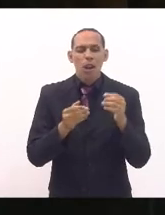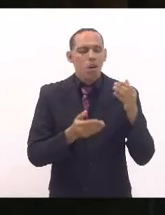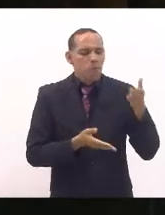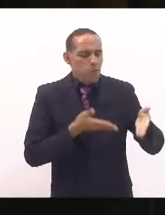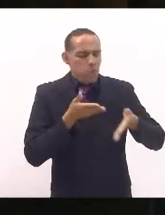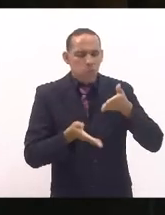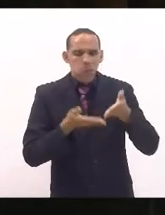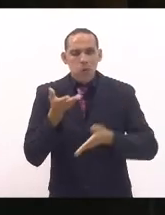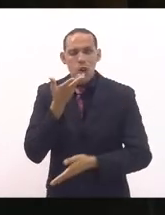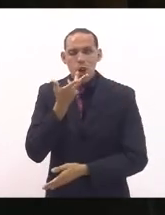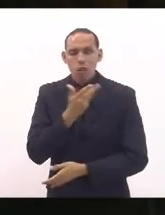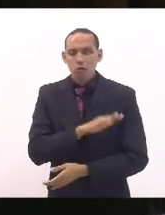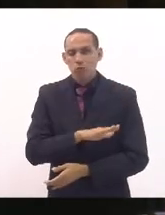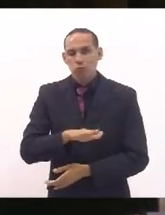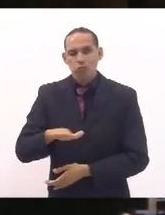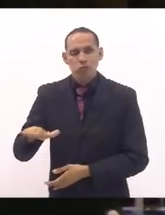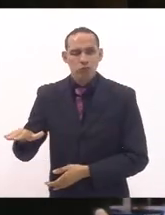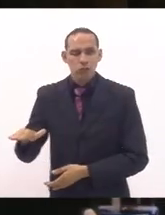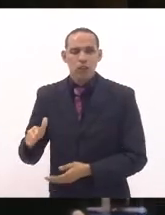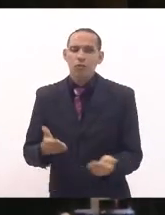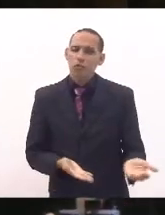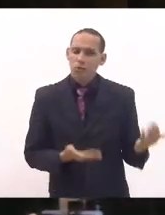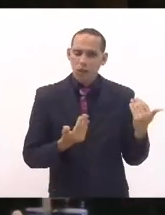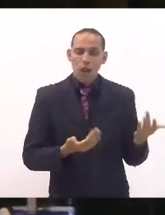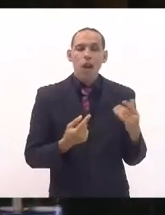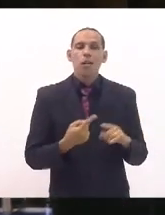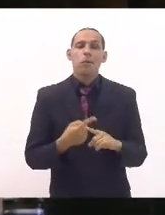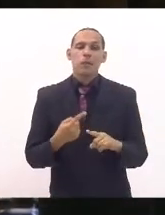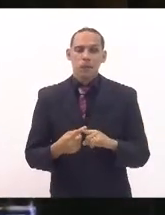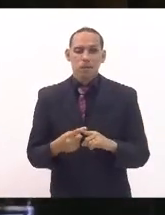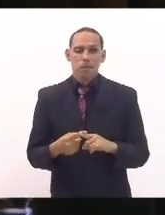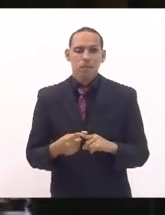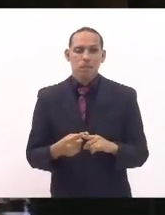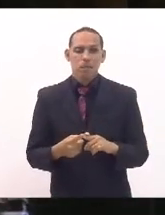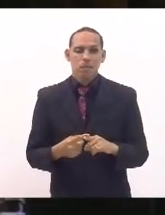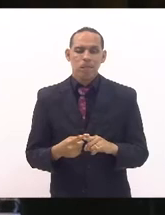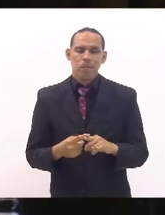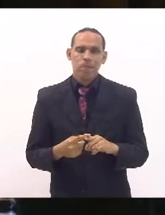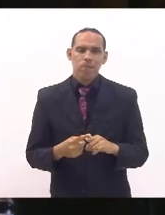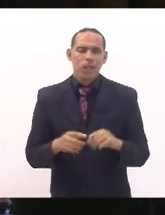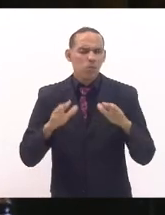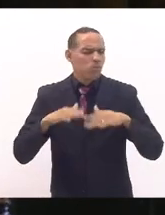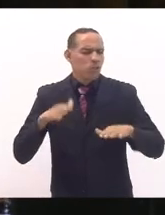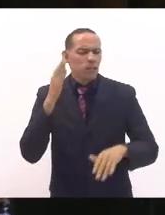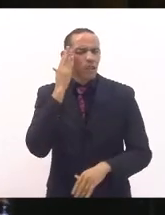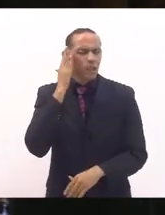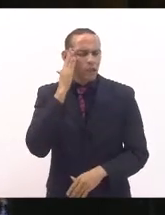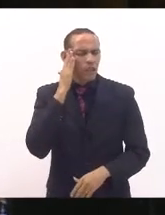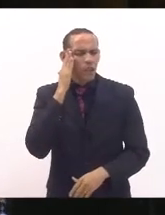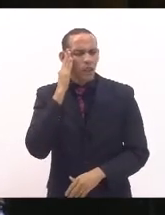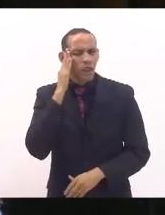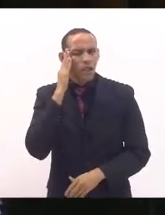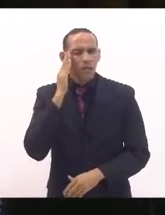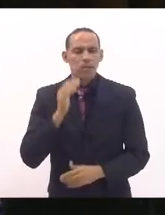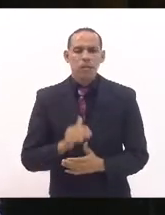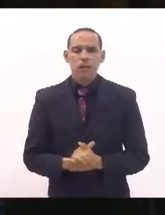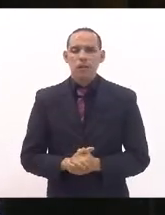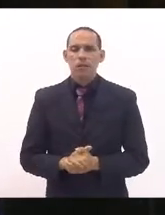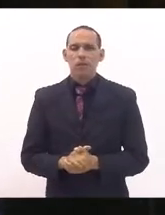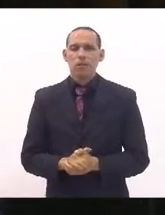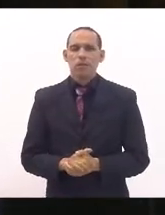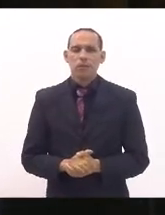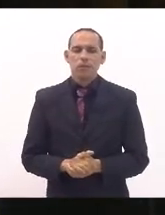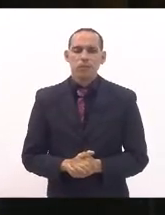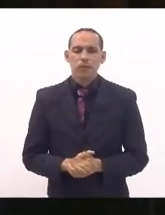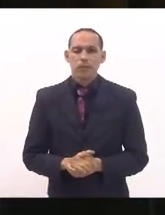das nossas crianças, dos nossos jovens. Por quê? É notório e é sábio para todo mundo que